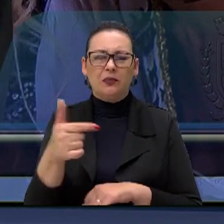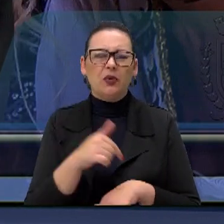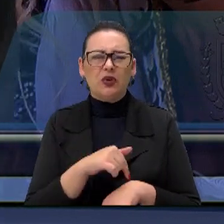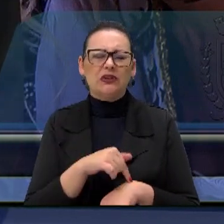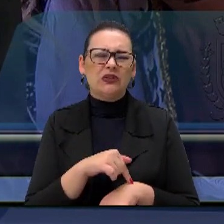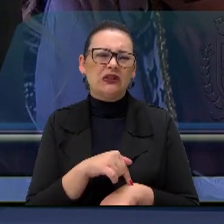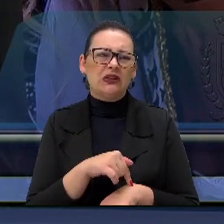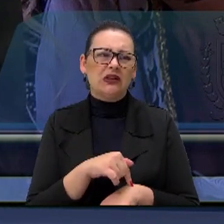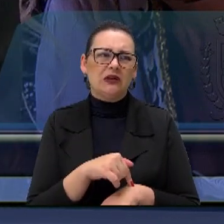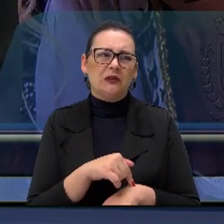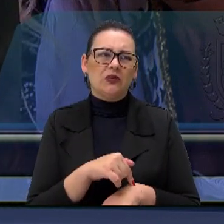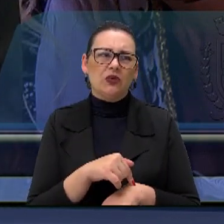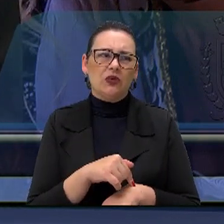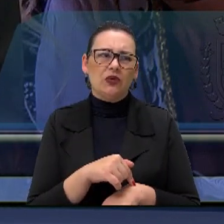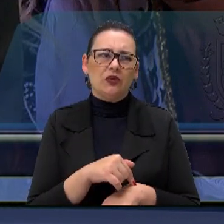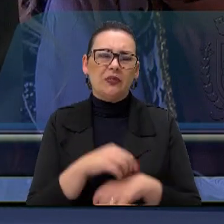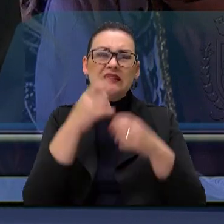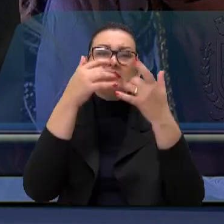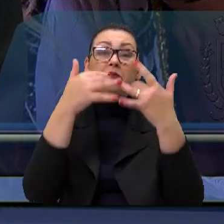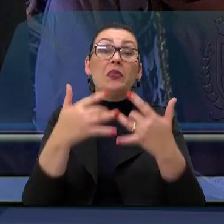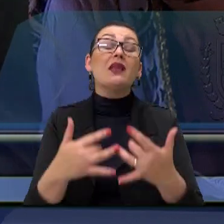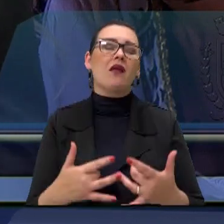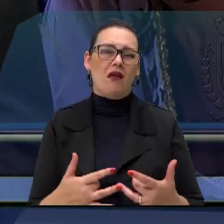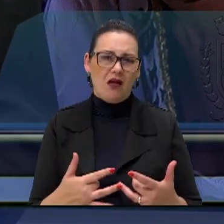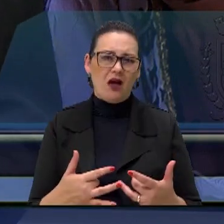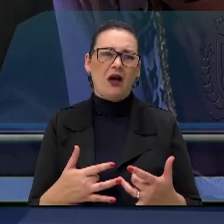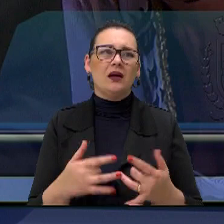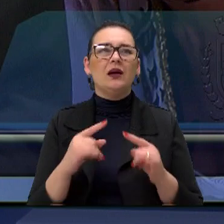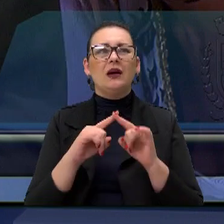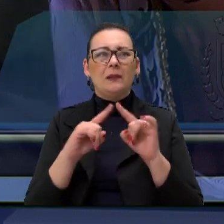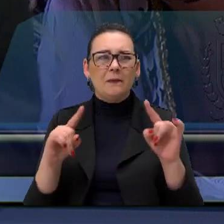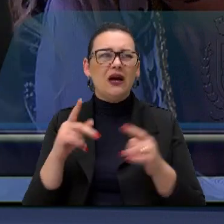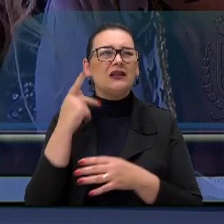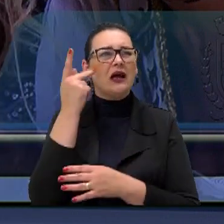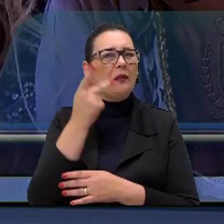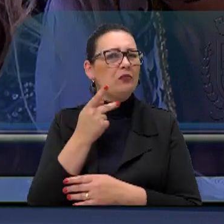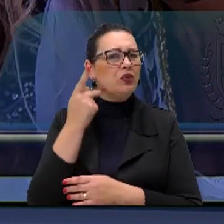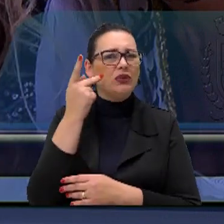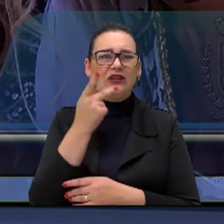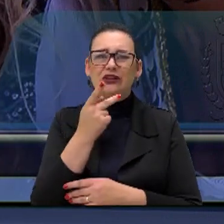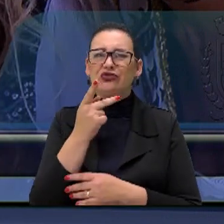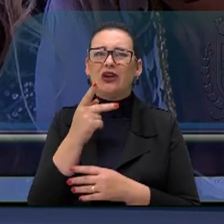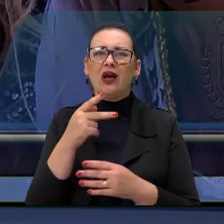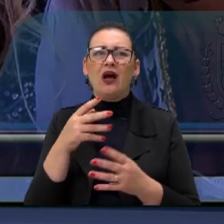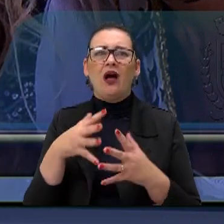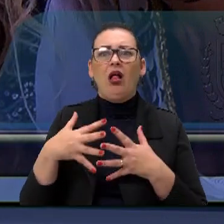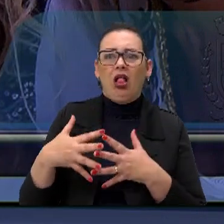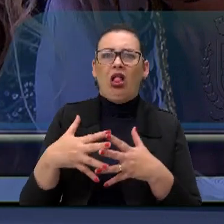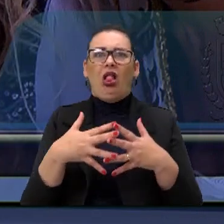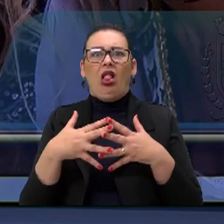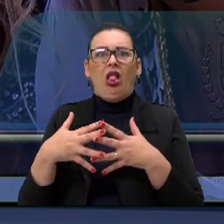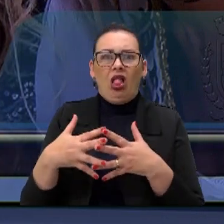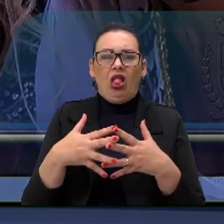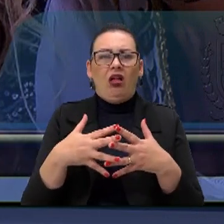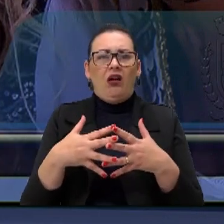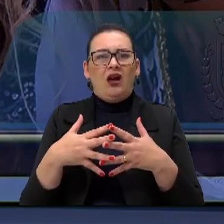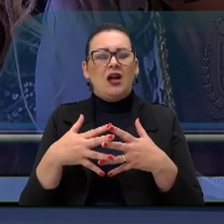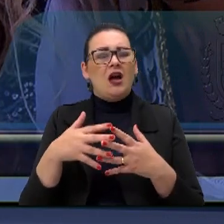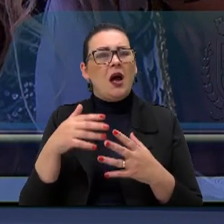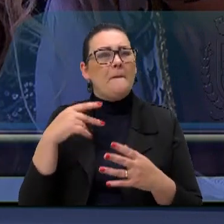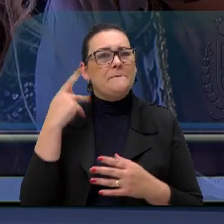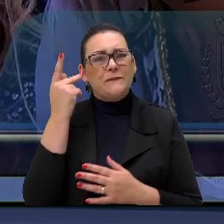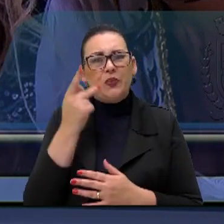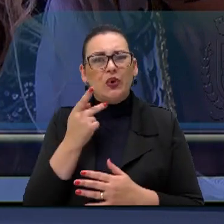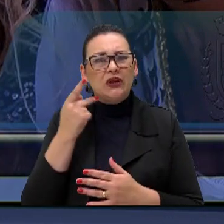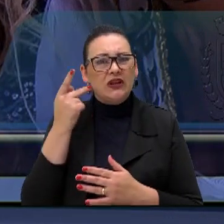tempo para nós explicarmos, mas a política não se atropela, delegado Julci. A